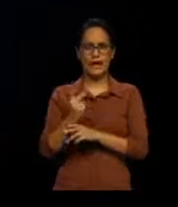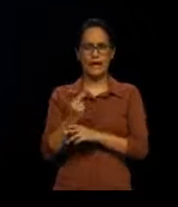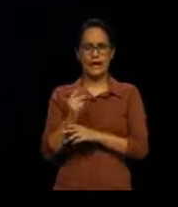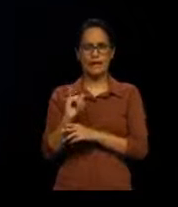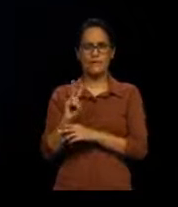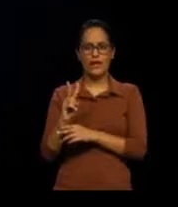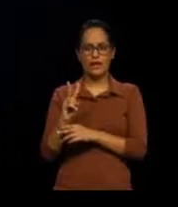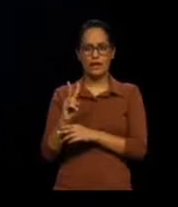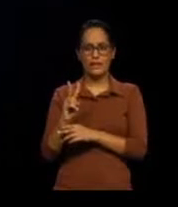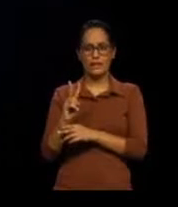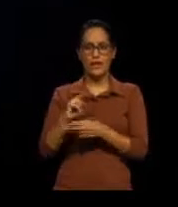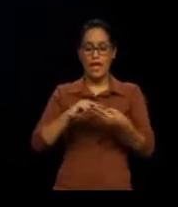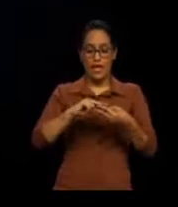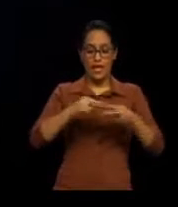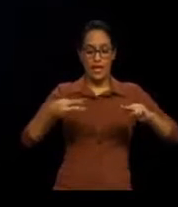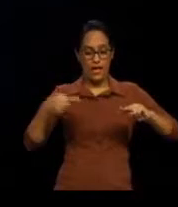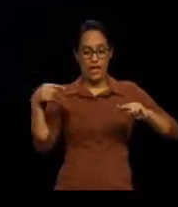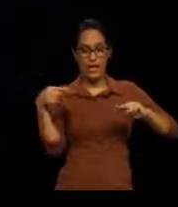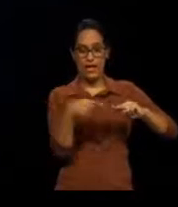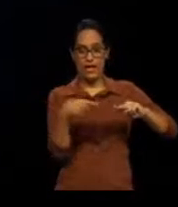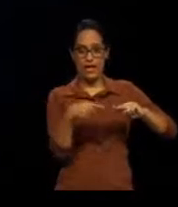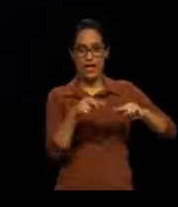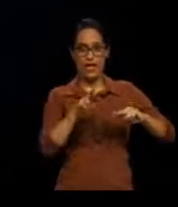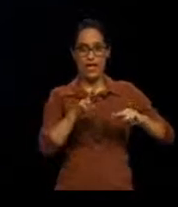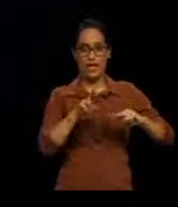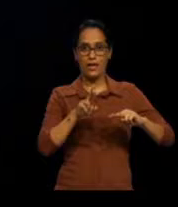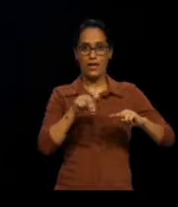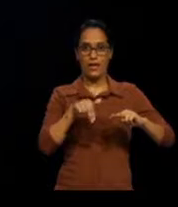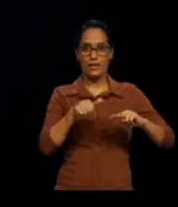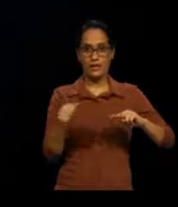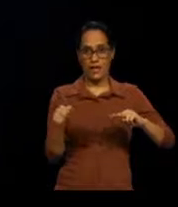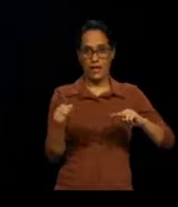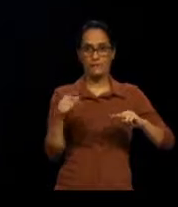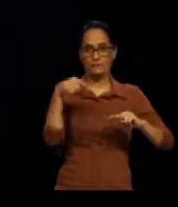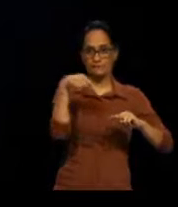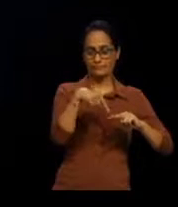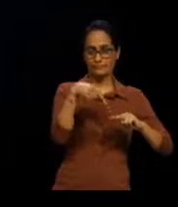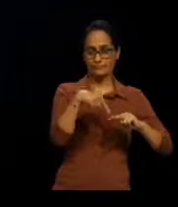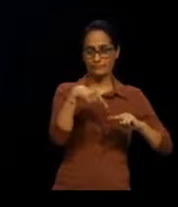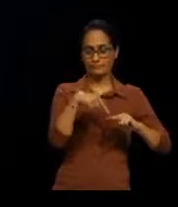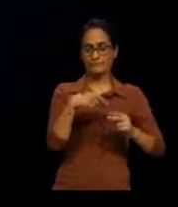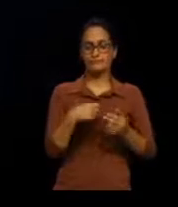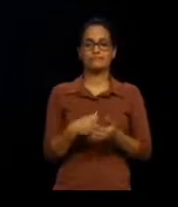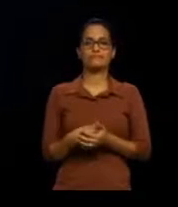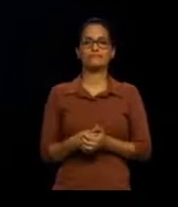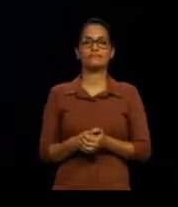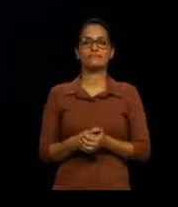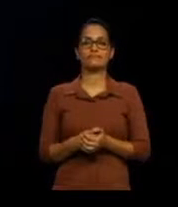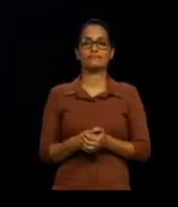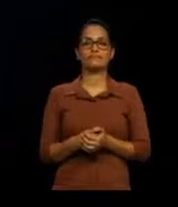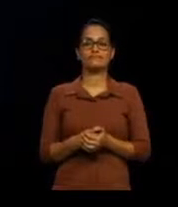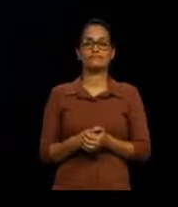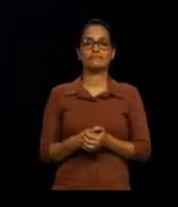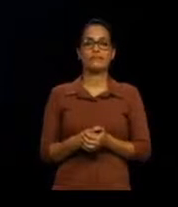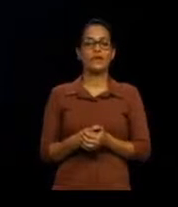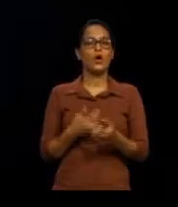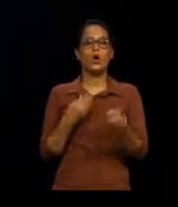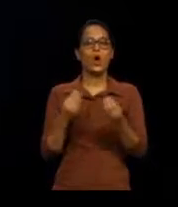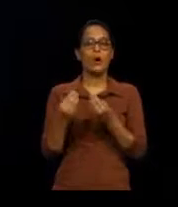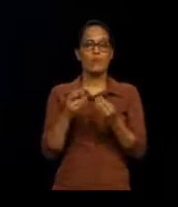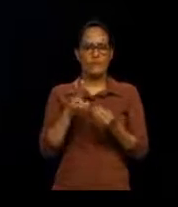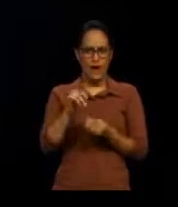um vírus de RNA, né? Se ele é um vírus de RNA, ele não vai conseguir